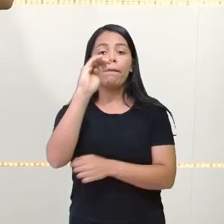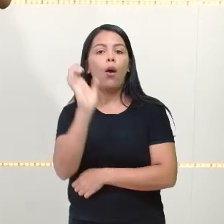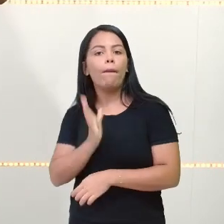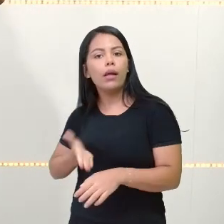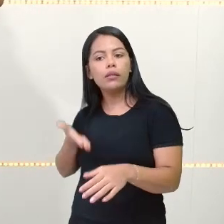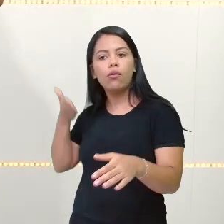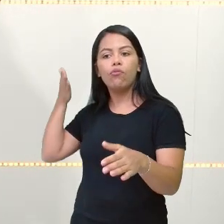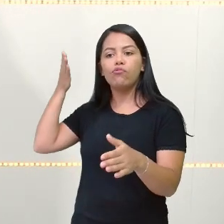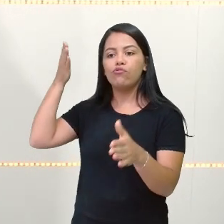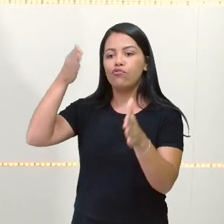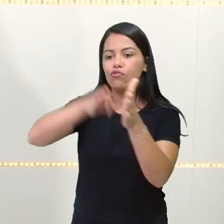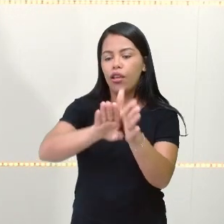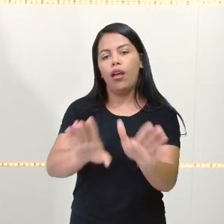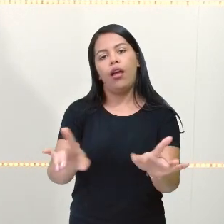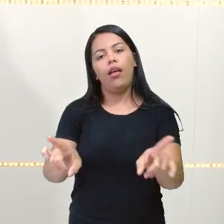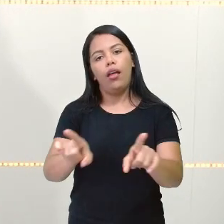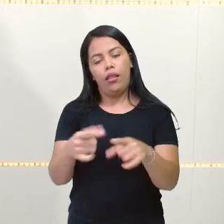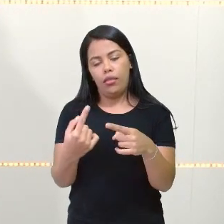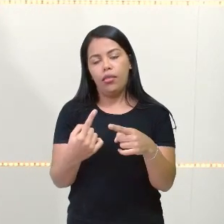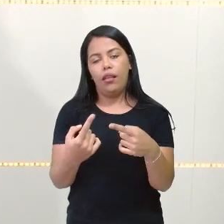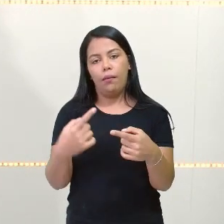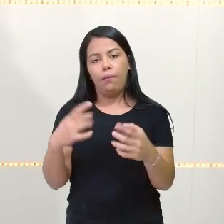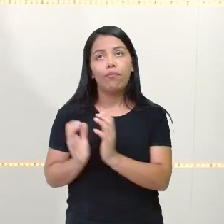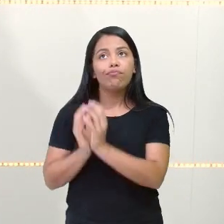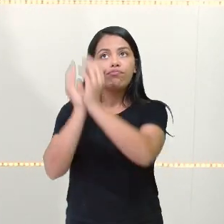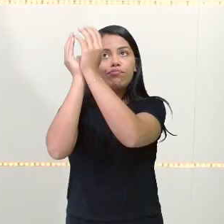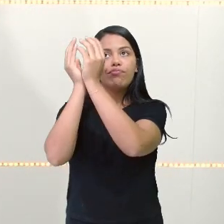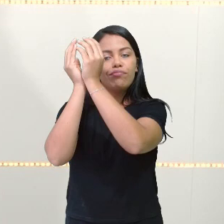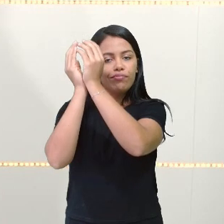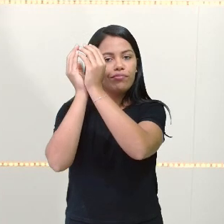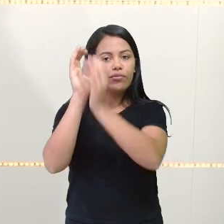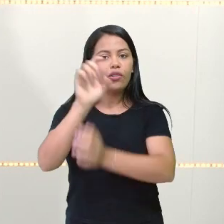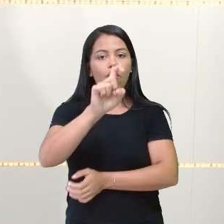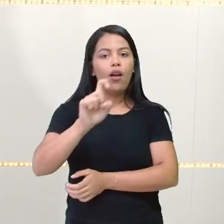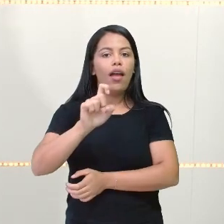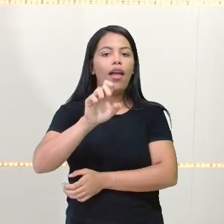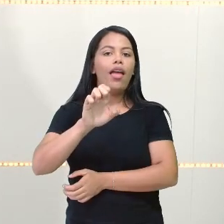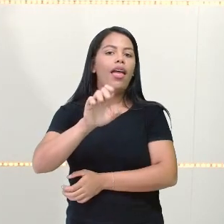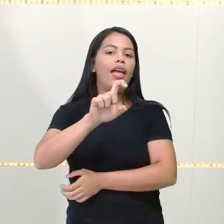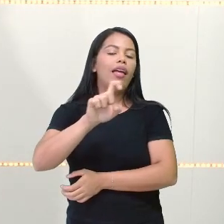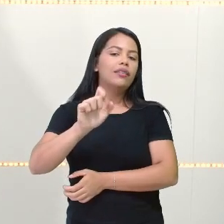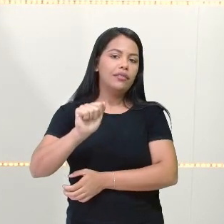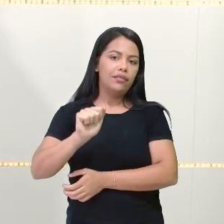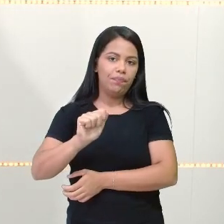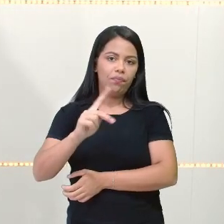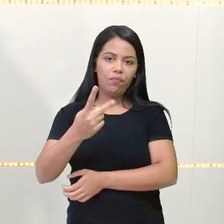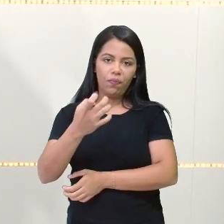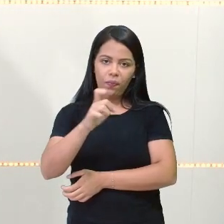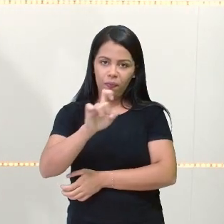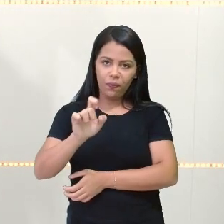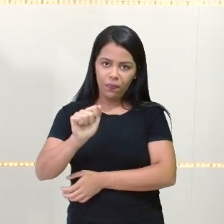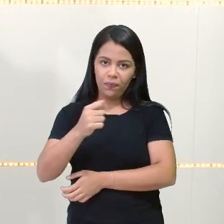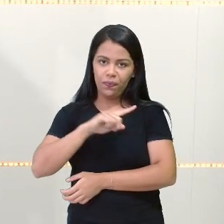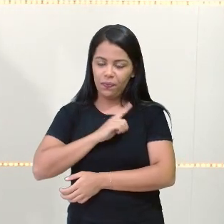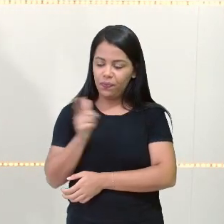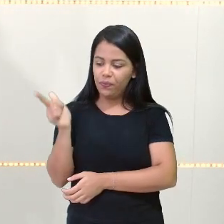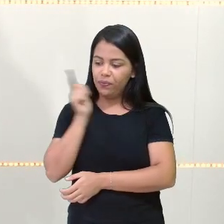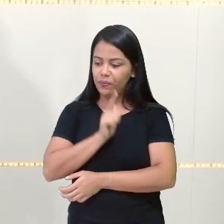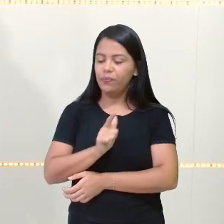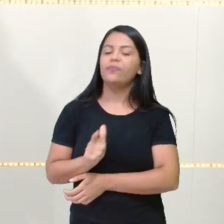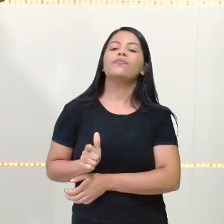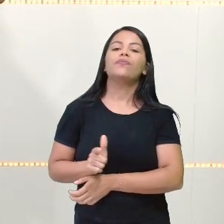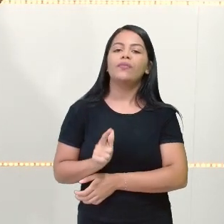tem Brasil, gente, que pode fazer isso. Por enquanto só tem a gente. Então vamos continuar aí na torcida. A gente conseguiu, né?